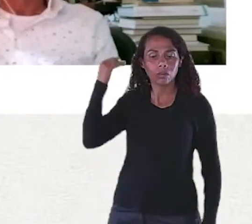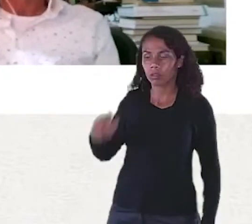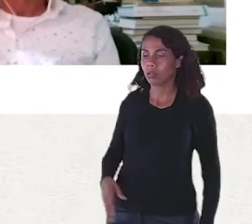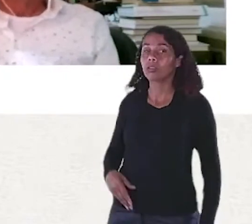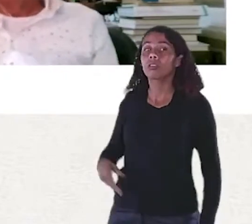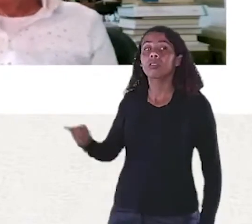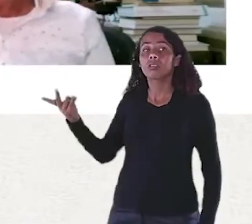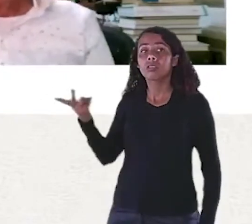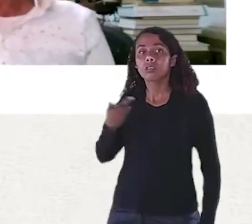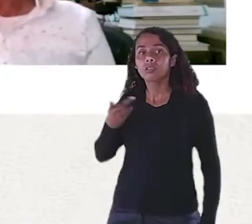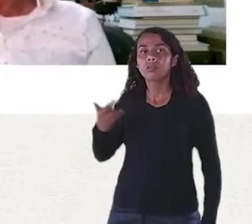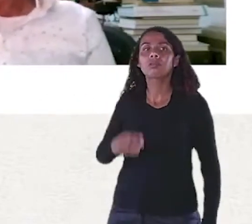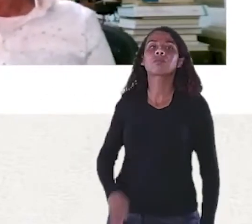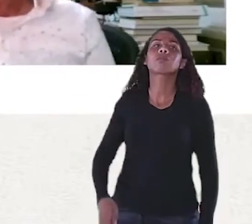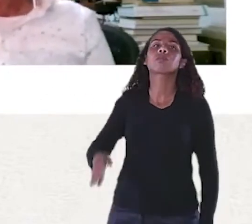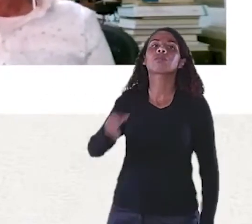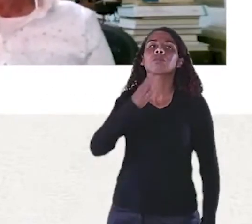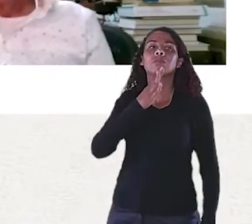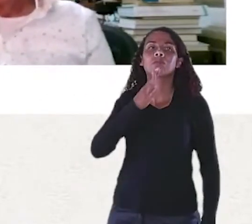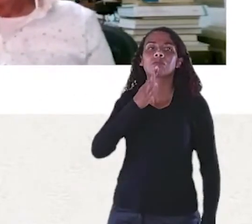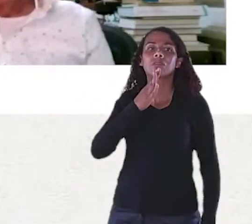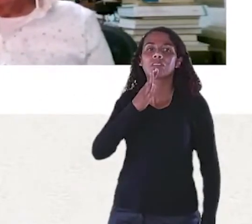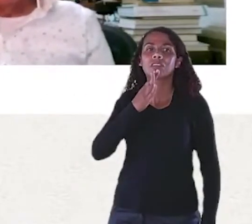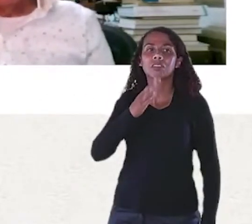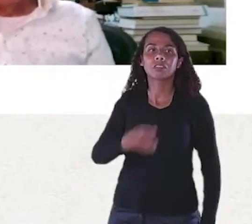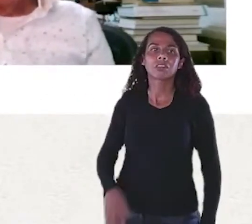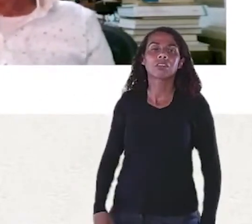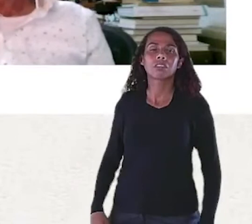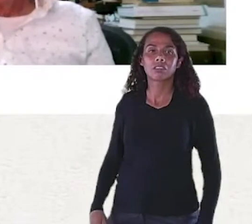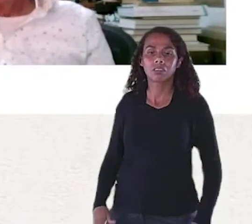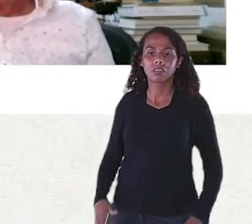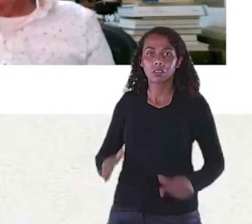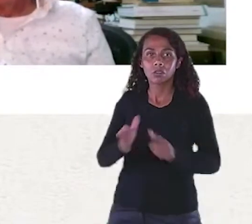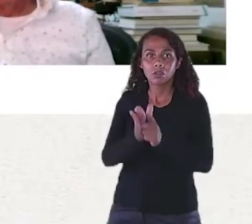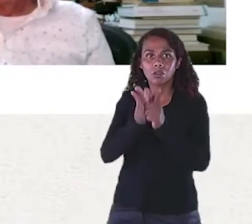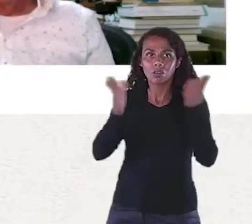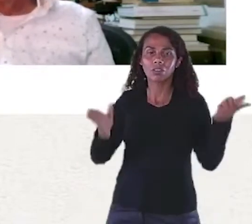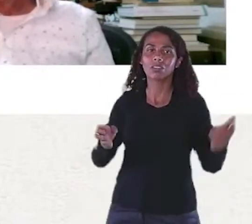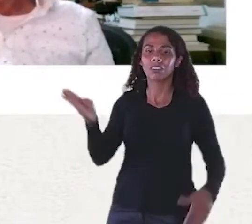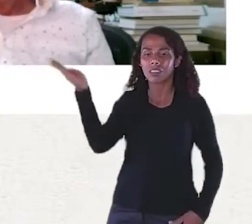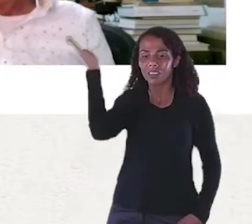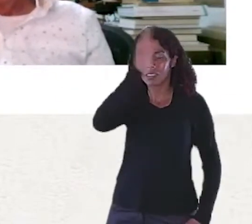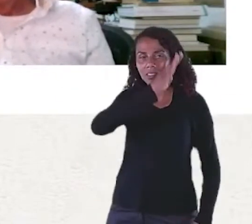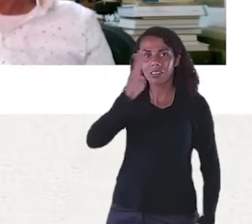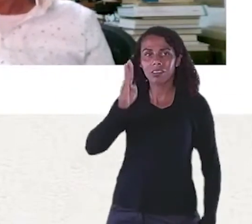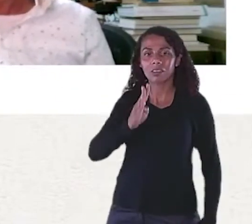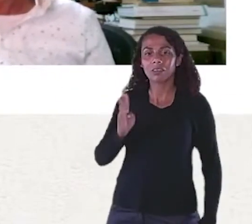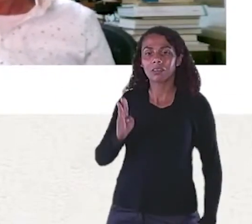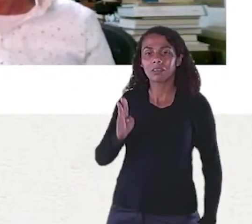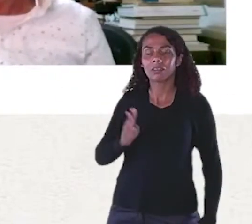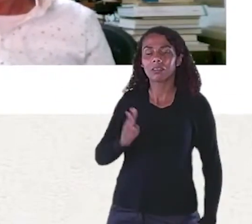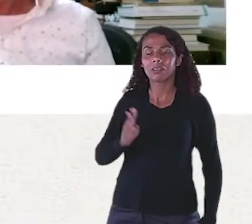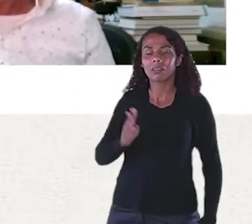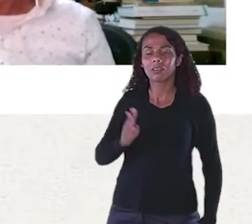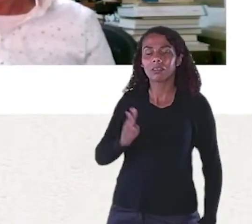colecionando os endereços que chegavam com seu nome errado, não sei que